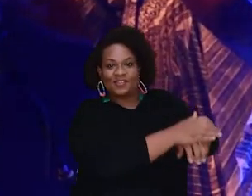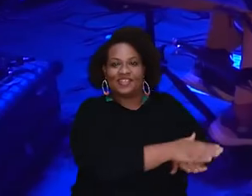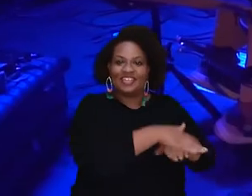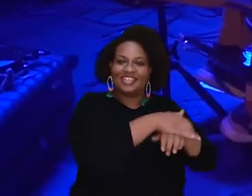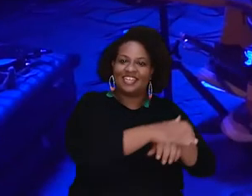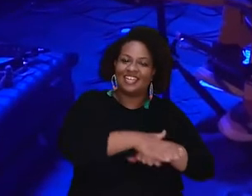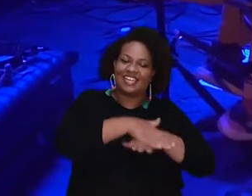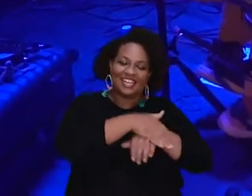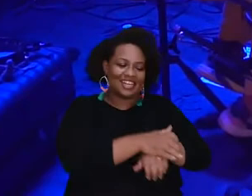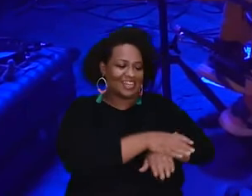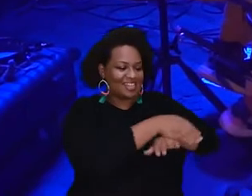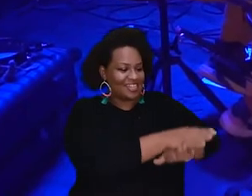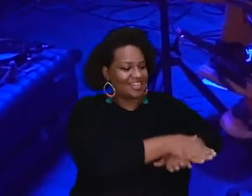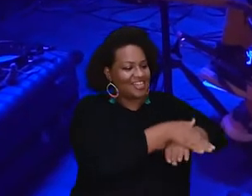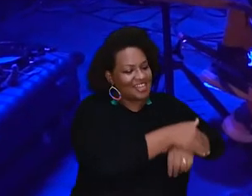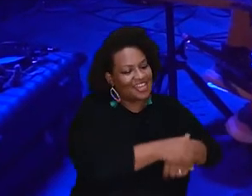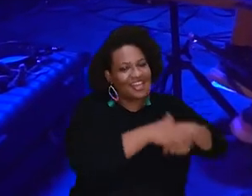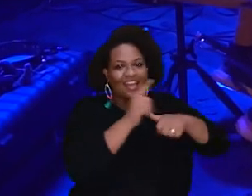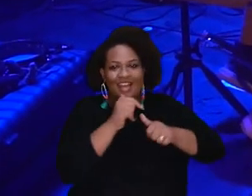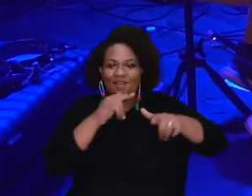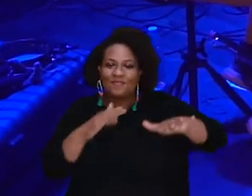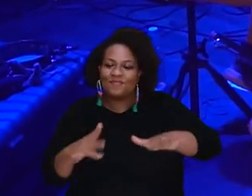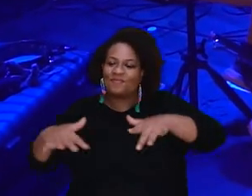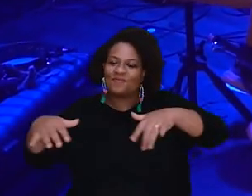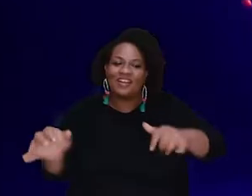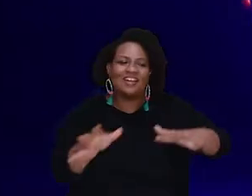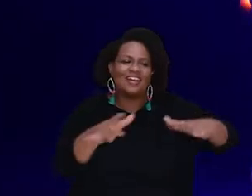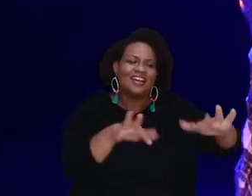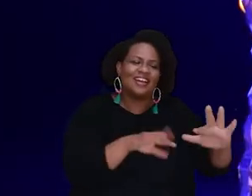vou. Iemanjá, Iemanjá,